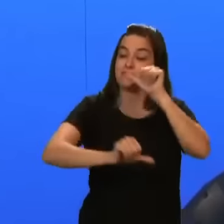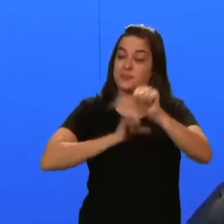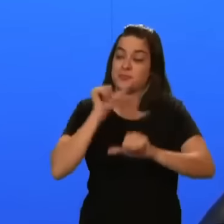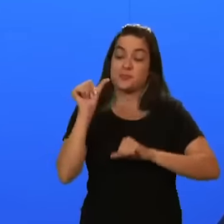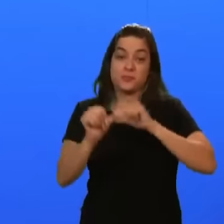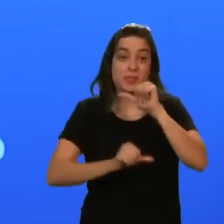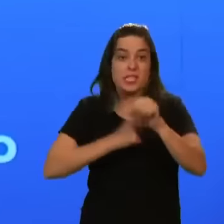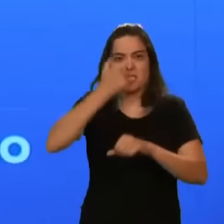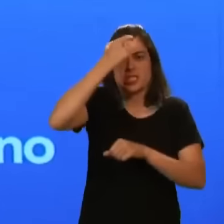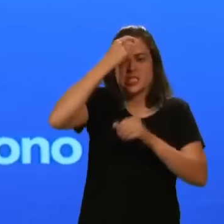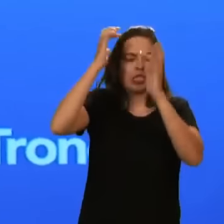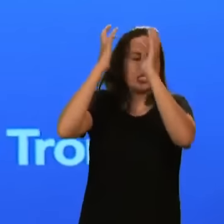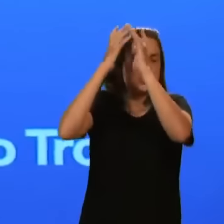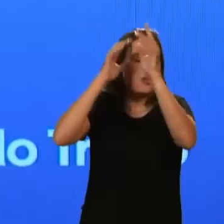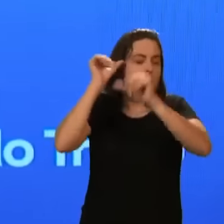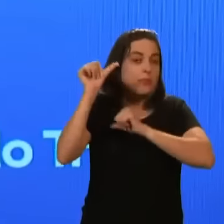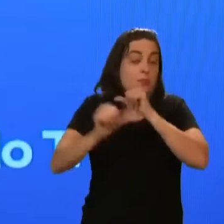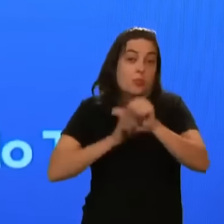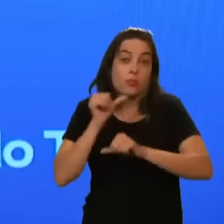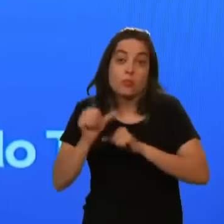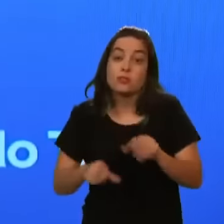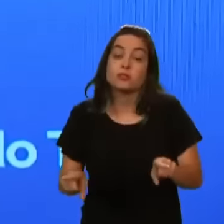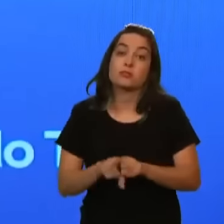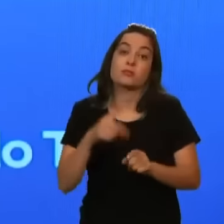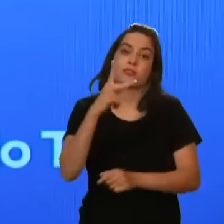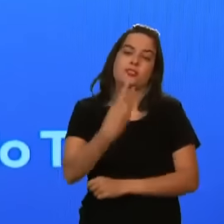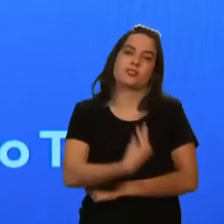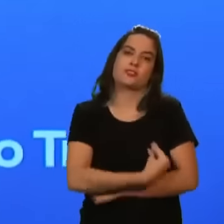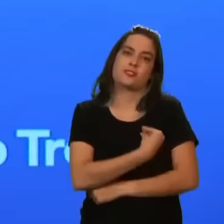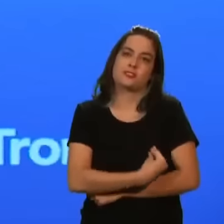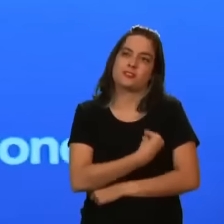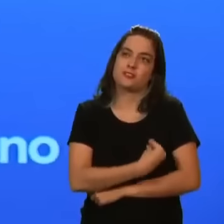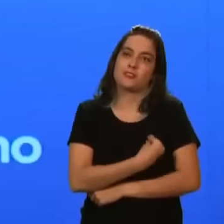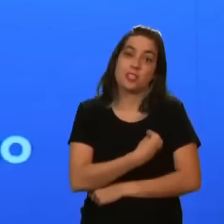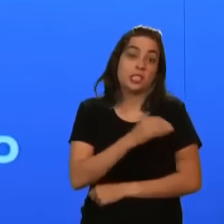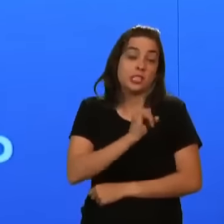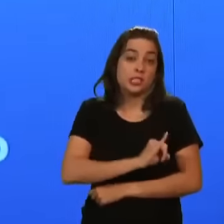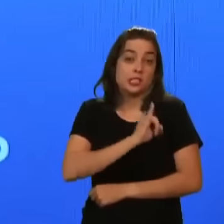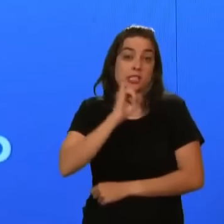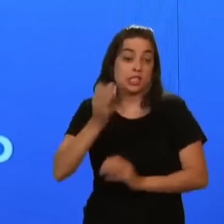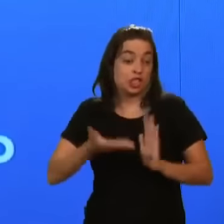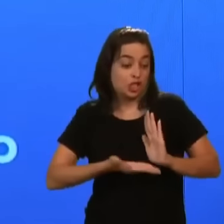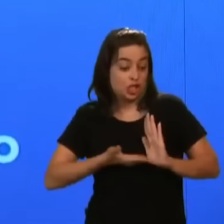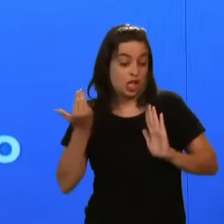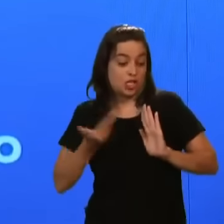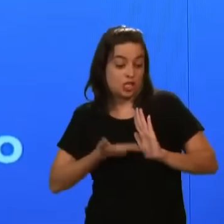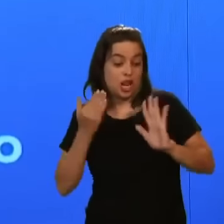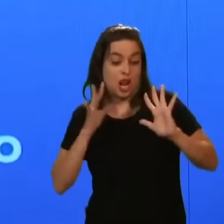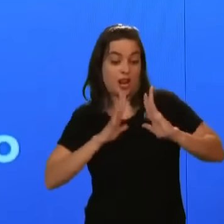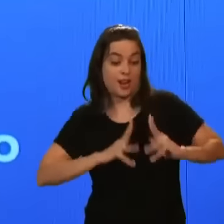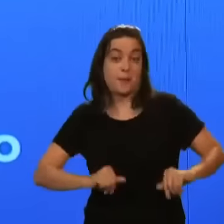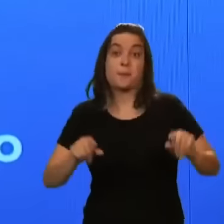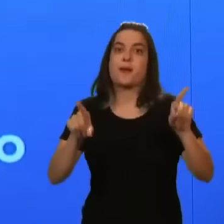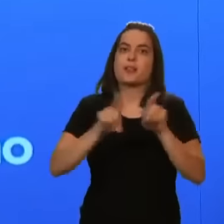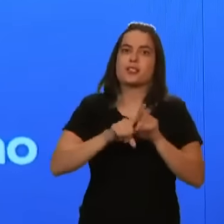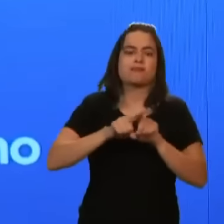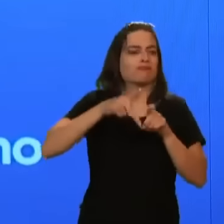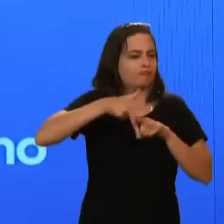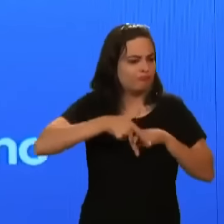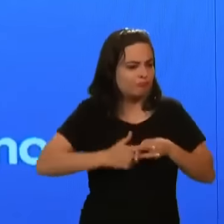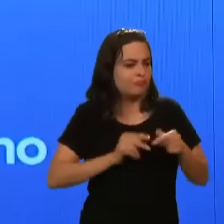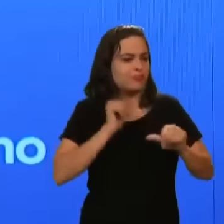o seu cérebro, a sua forma de viver, que vai lapidar e tirar aquilo que precisa ser tirado, que vai fazer de novo